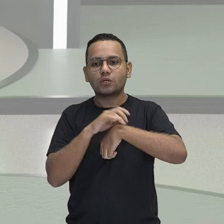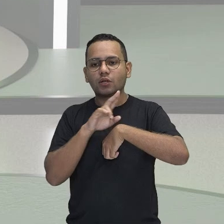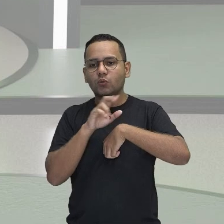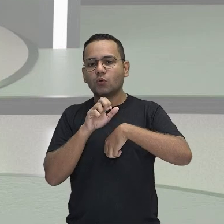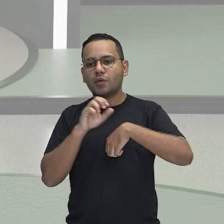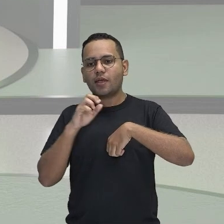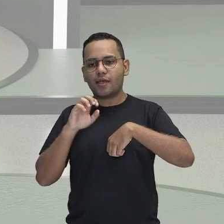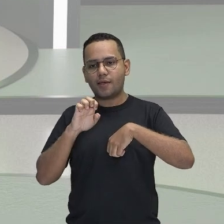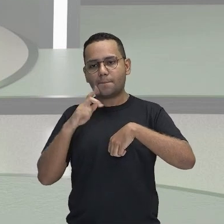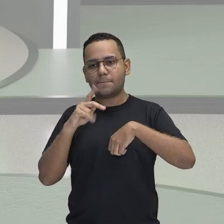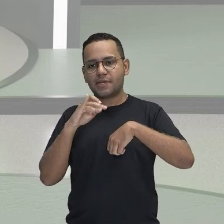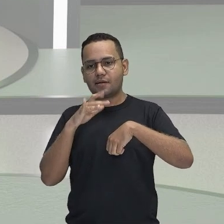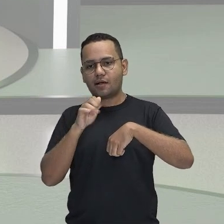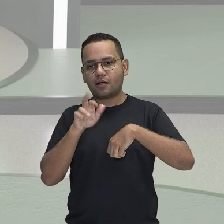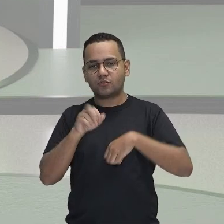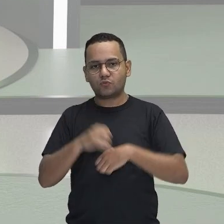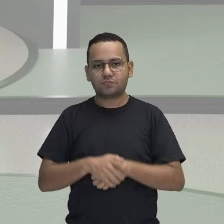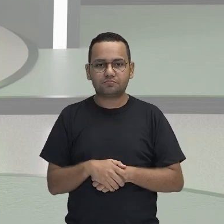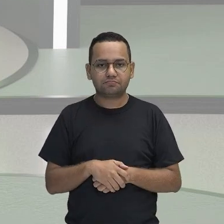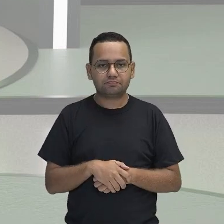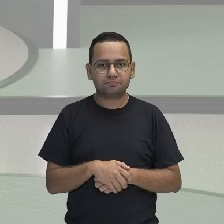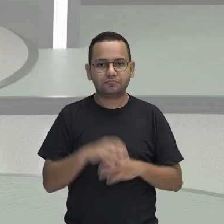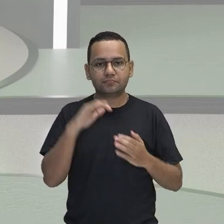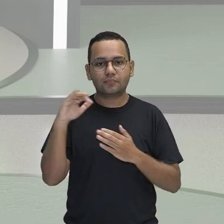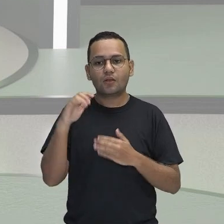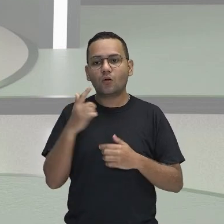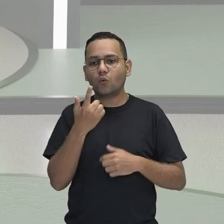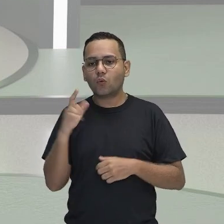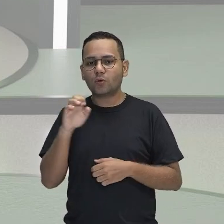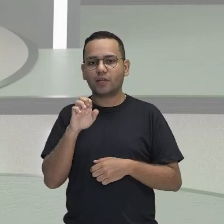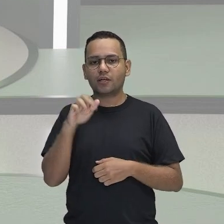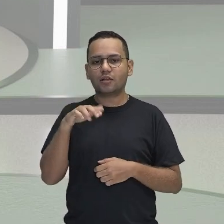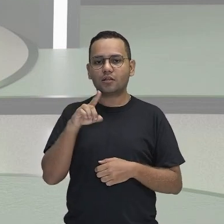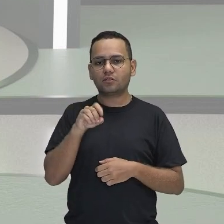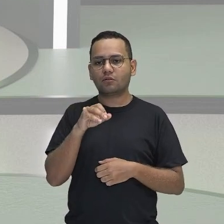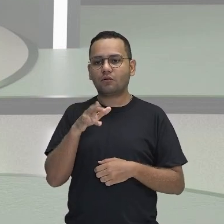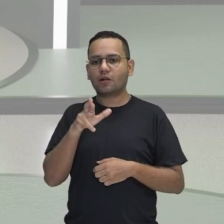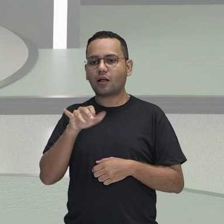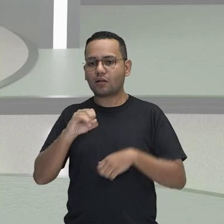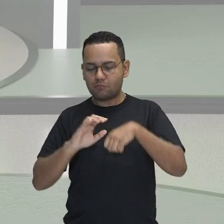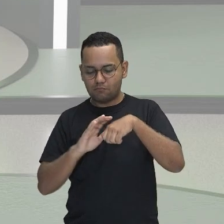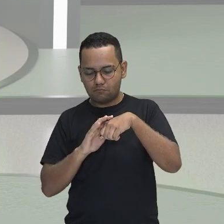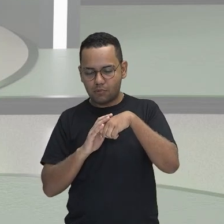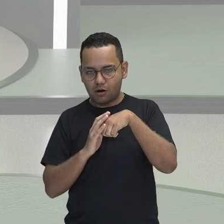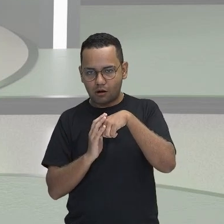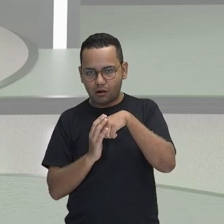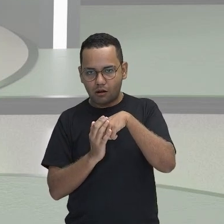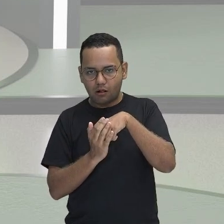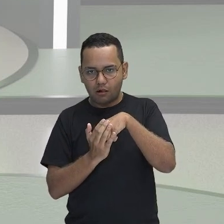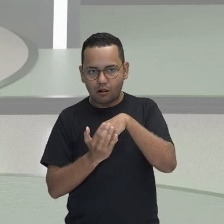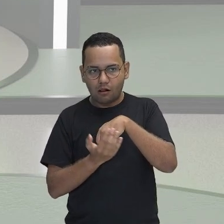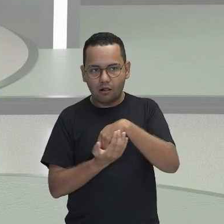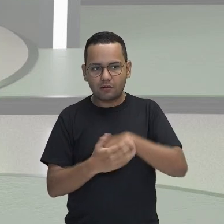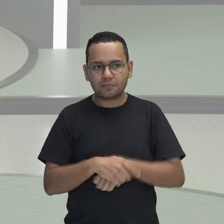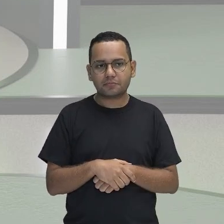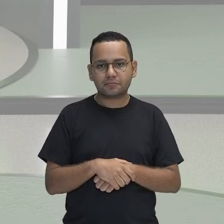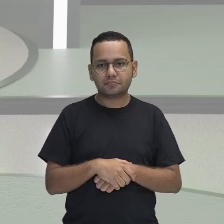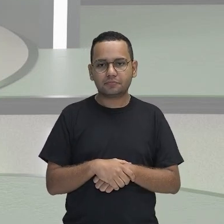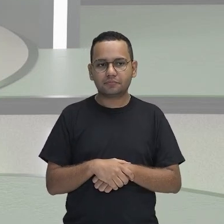epicárdio. E o endocárdio é a camada mais interna do coração. O miocárdio é a